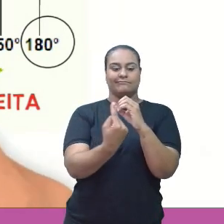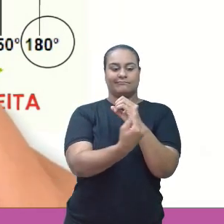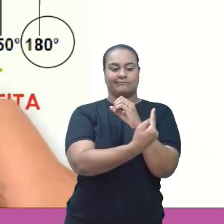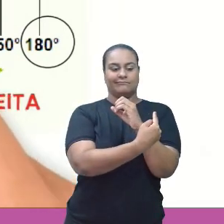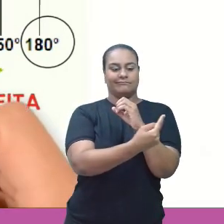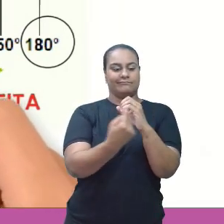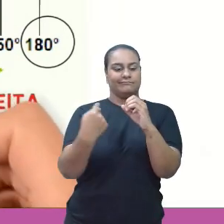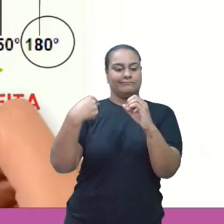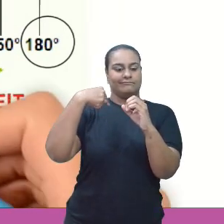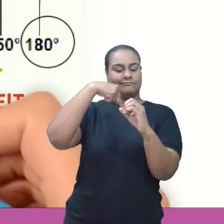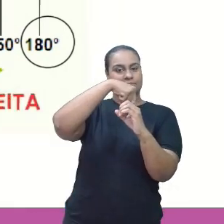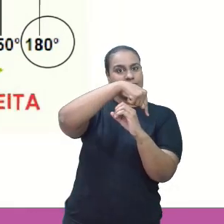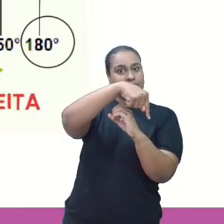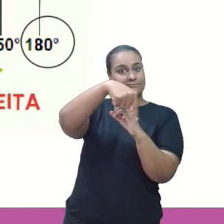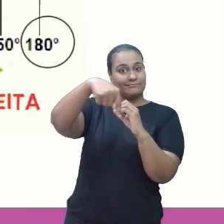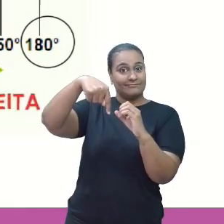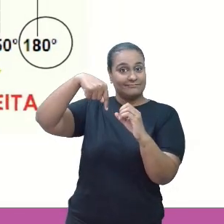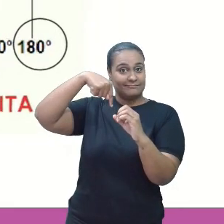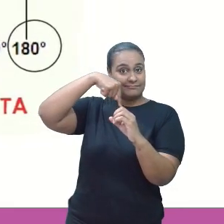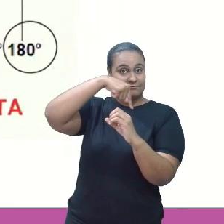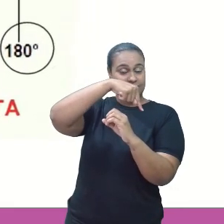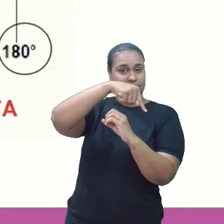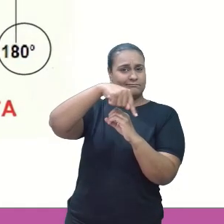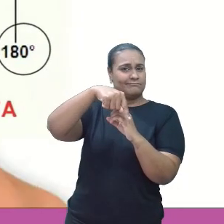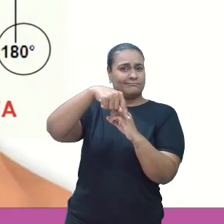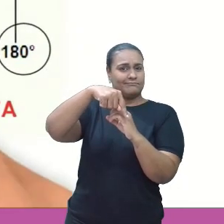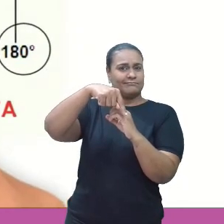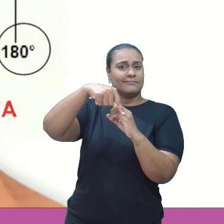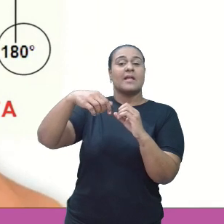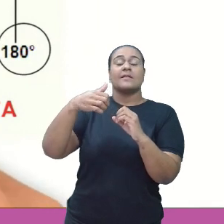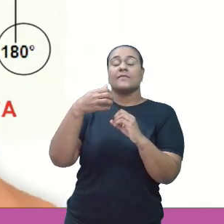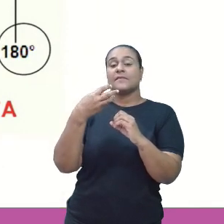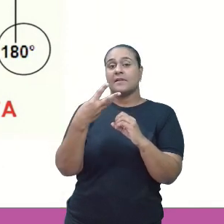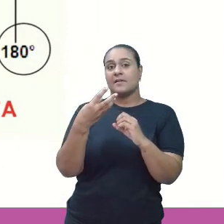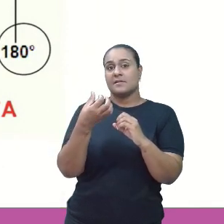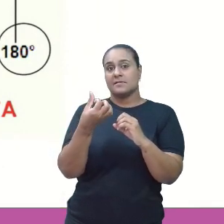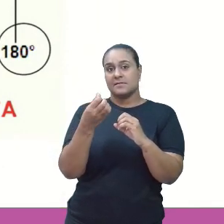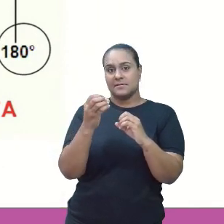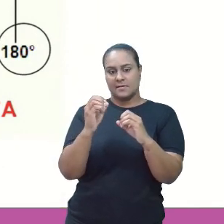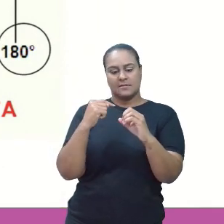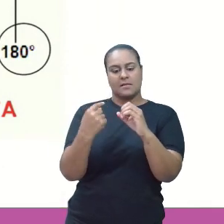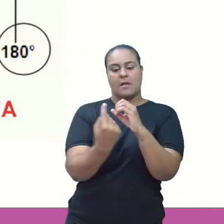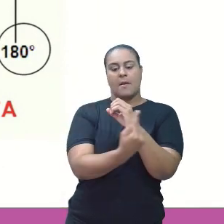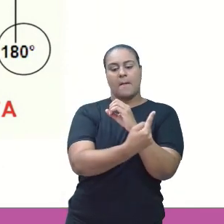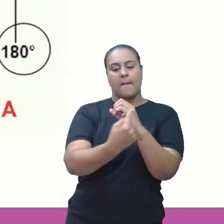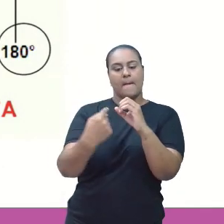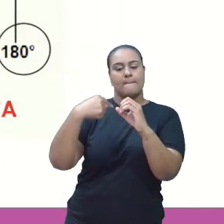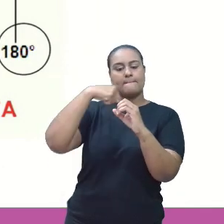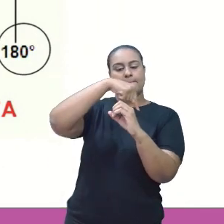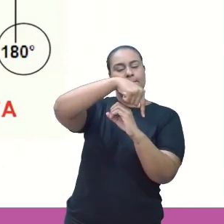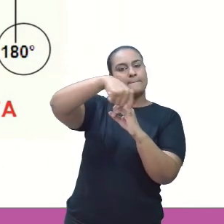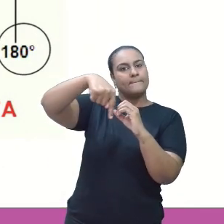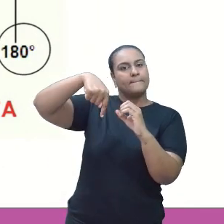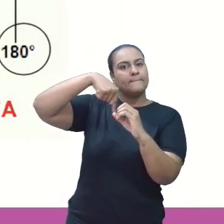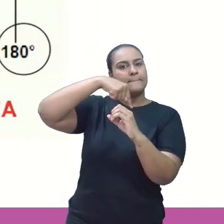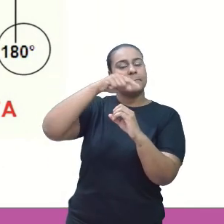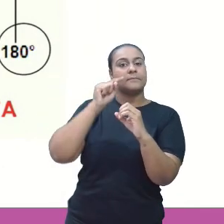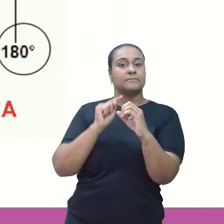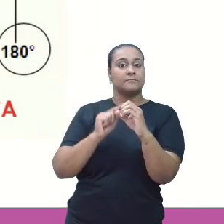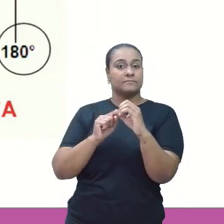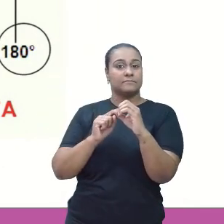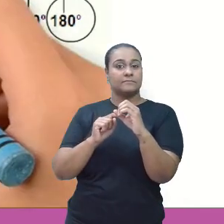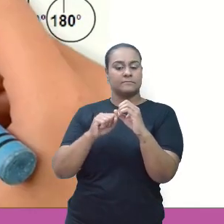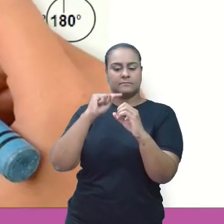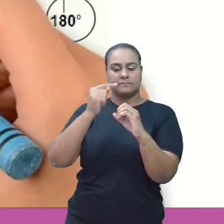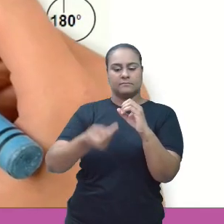do globo e completando o círculo, ou seja, 360 graus. Desta forma, a partir dos